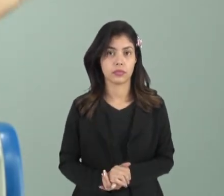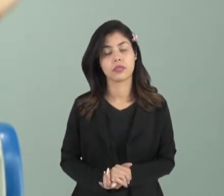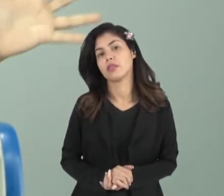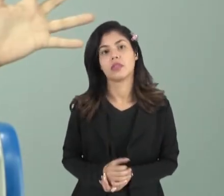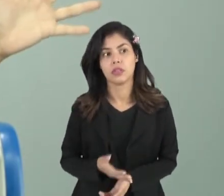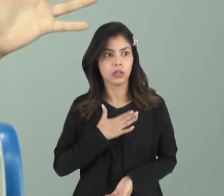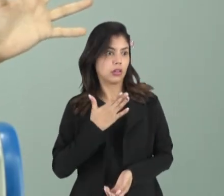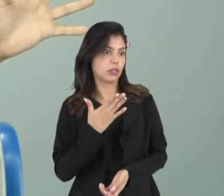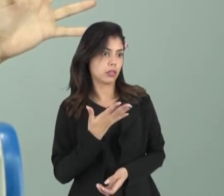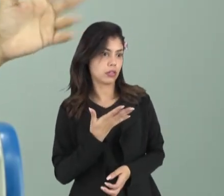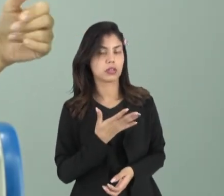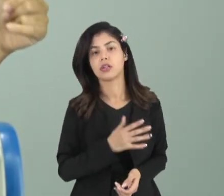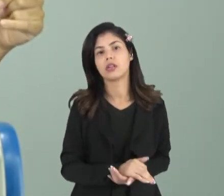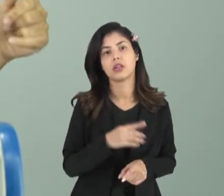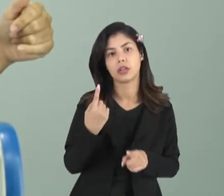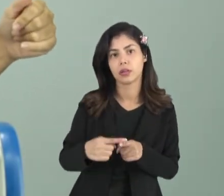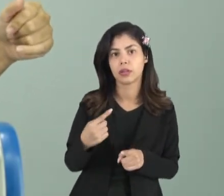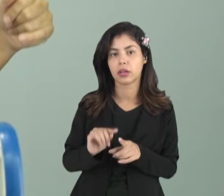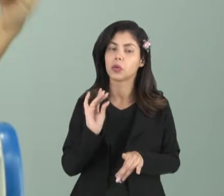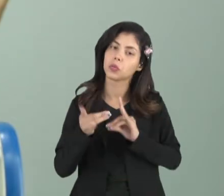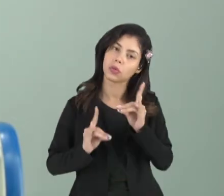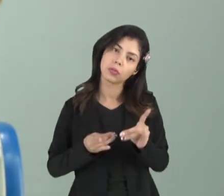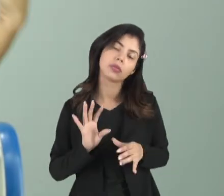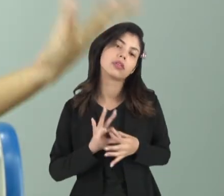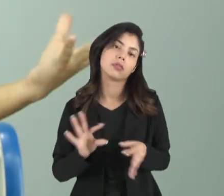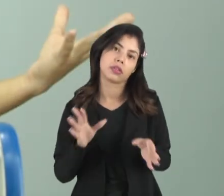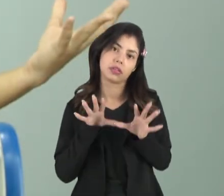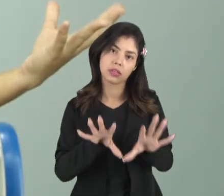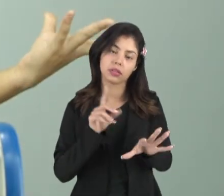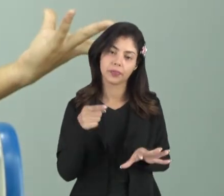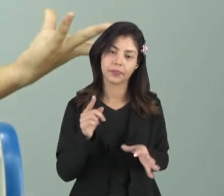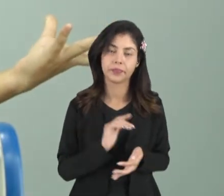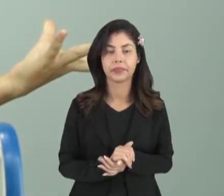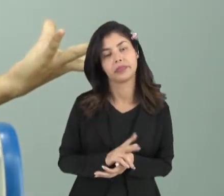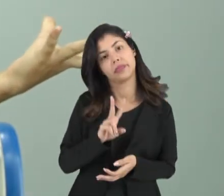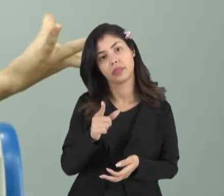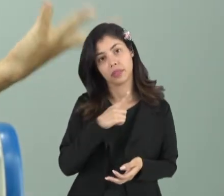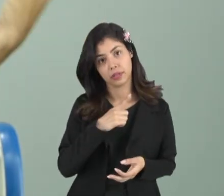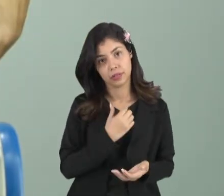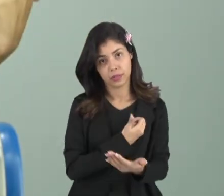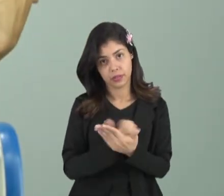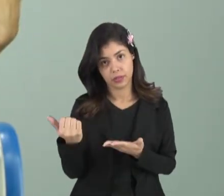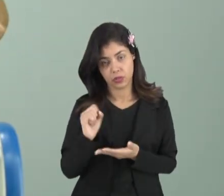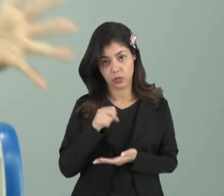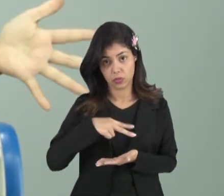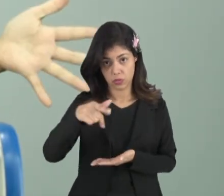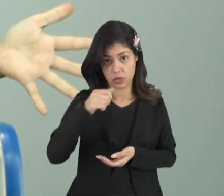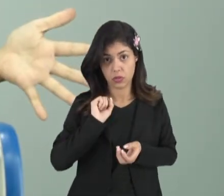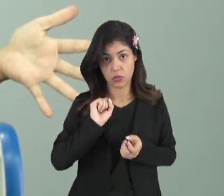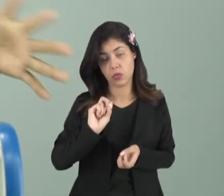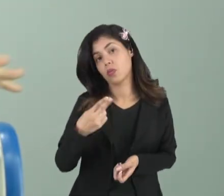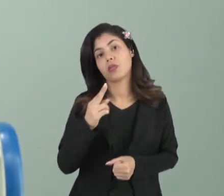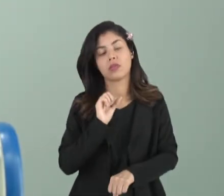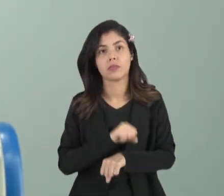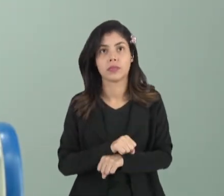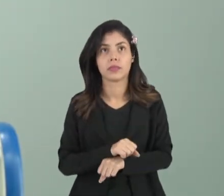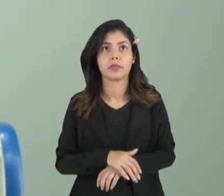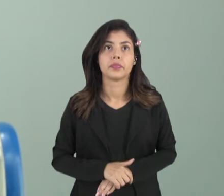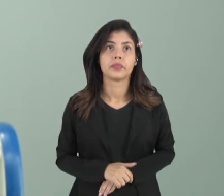ação de susto, porque um hormônio também foi liberado naquele momento e você vai ter a ação ou de correr ou de ficar